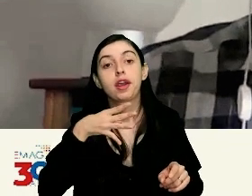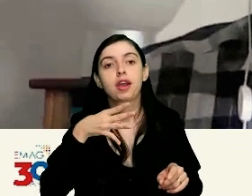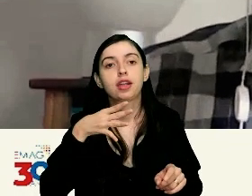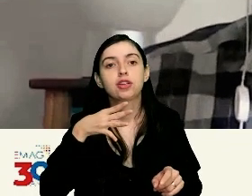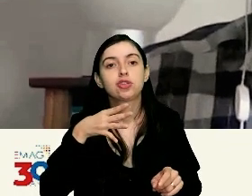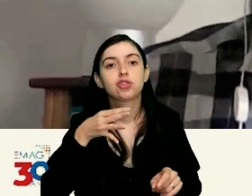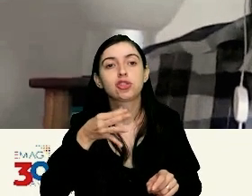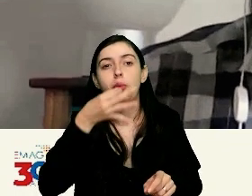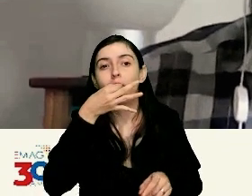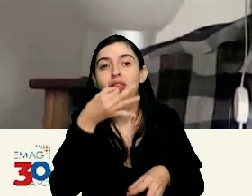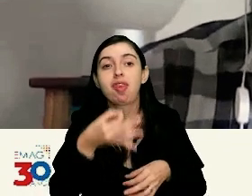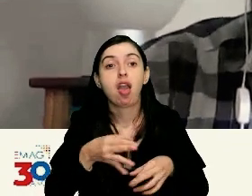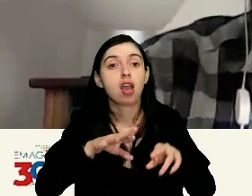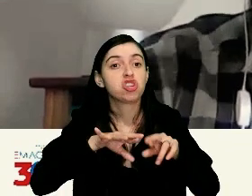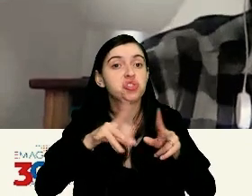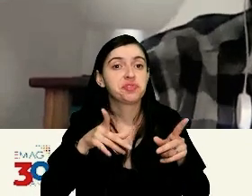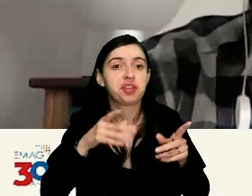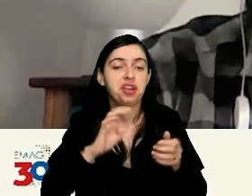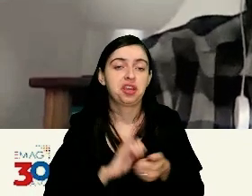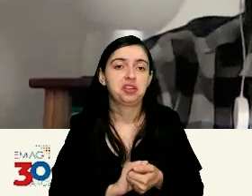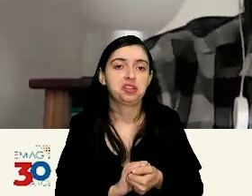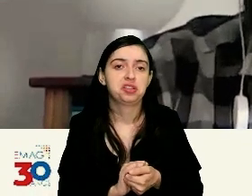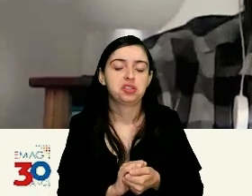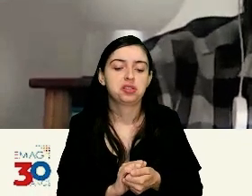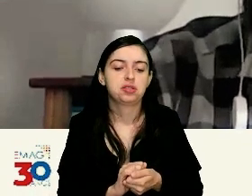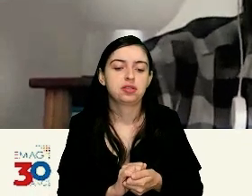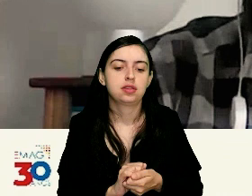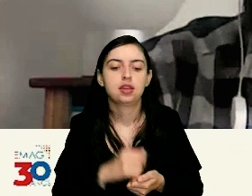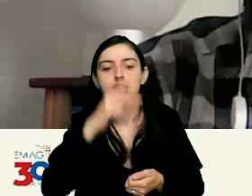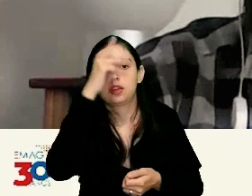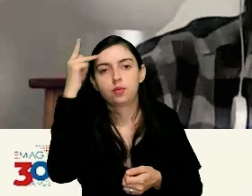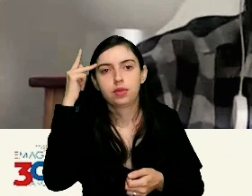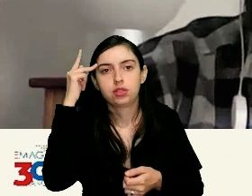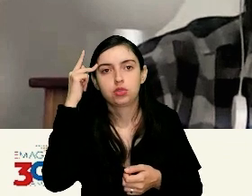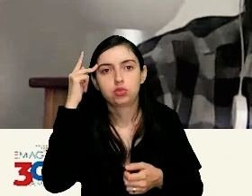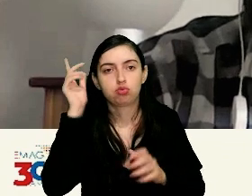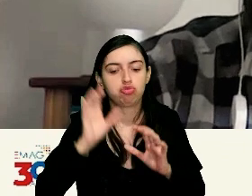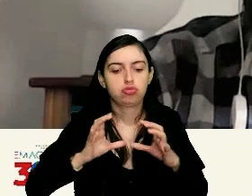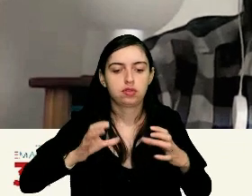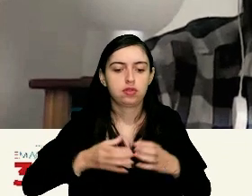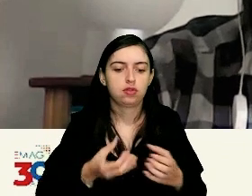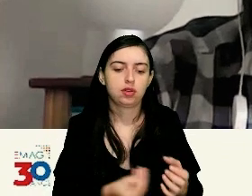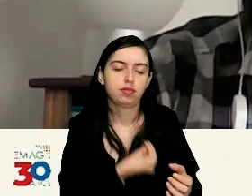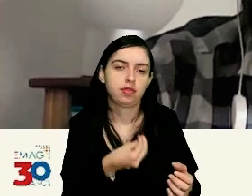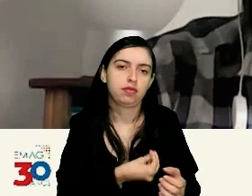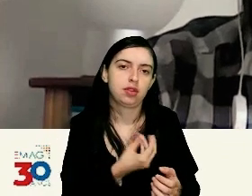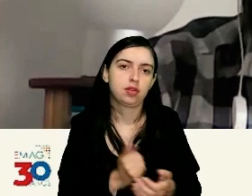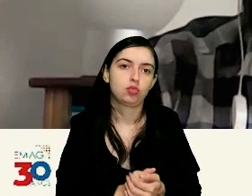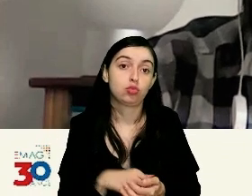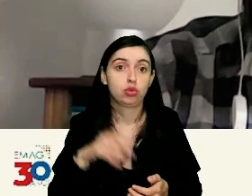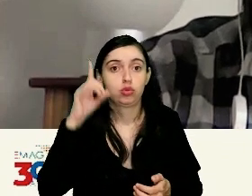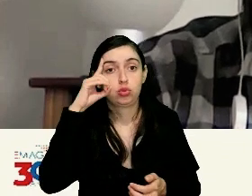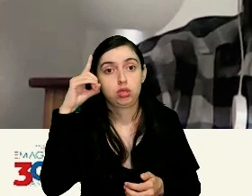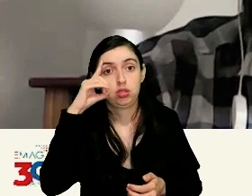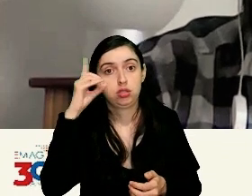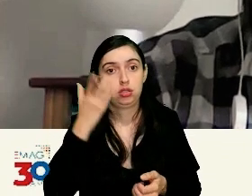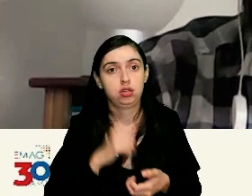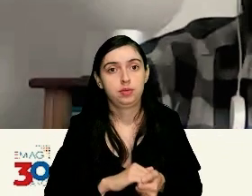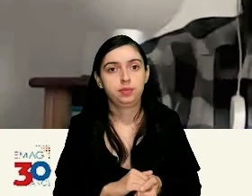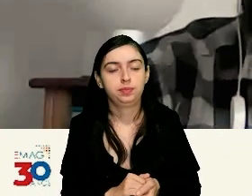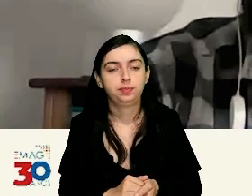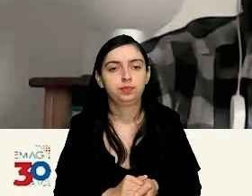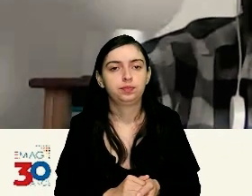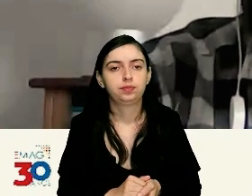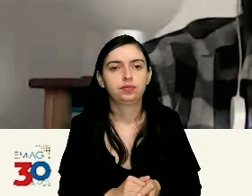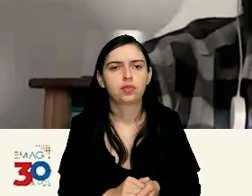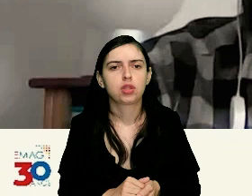está posto, o que está dado e as pessoas que compõem a minha vida, no meu dia a dia. Porque são essas